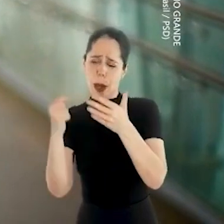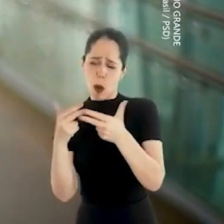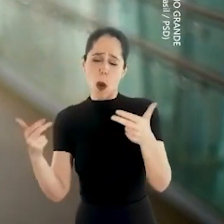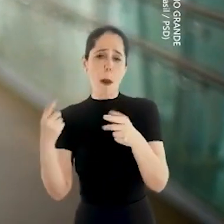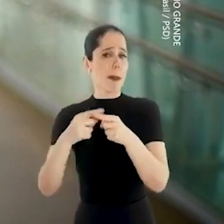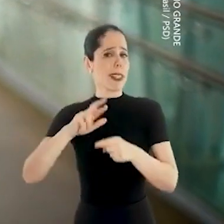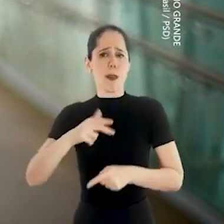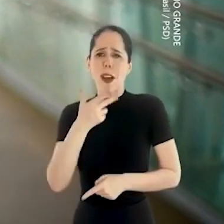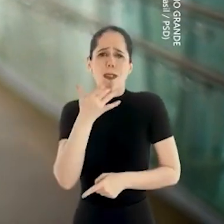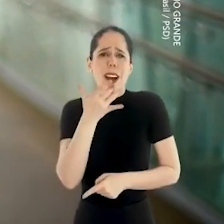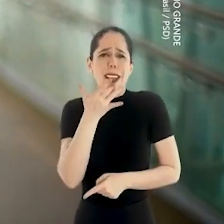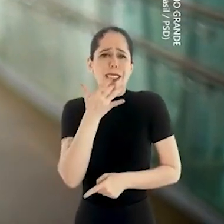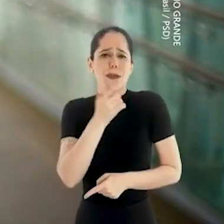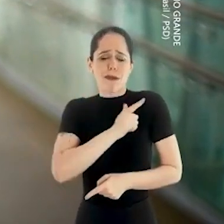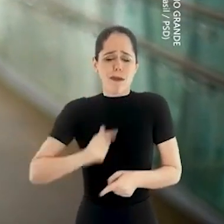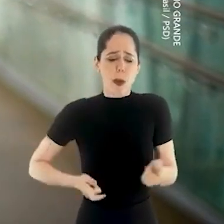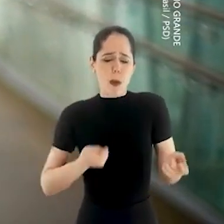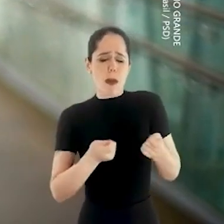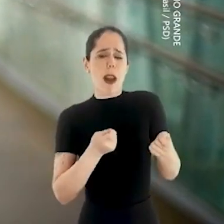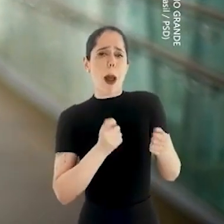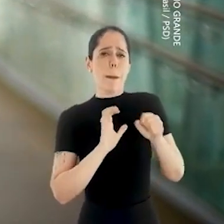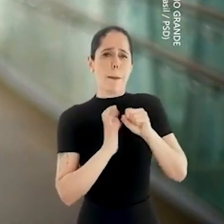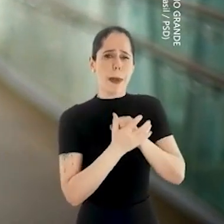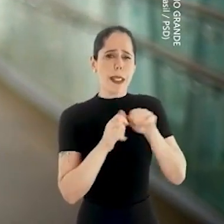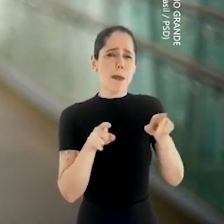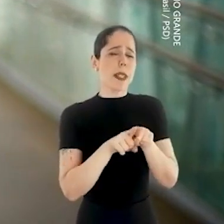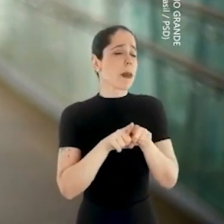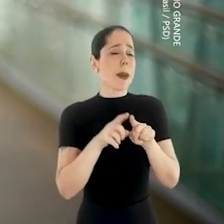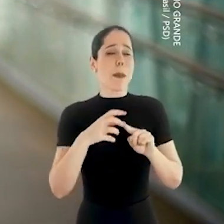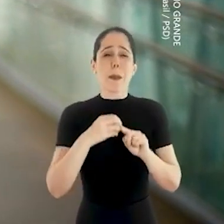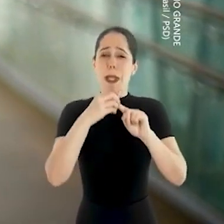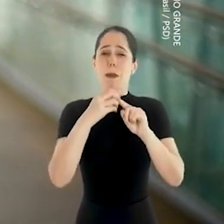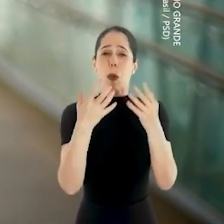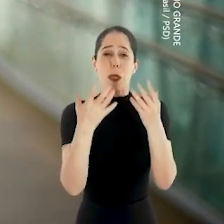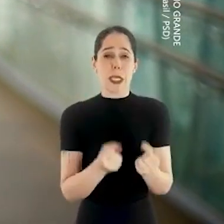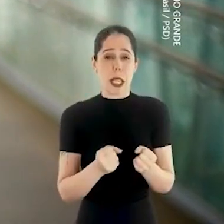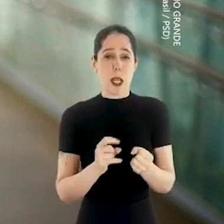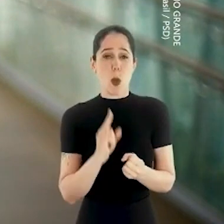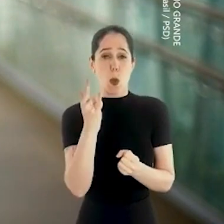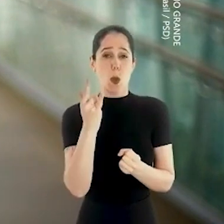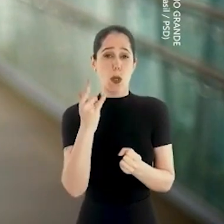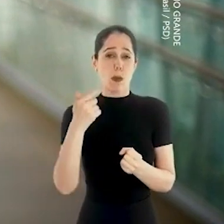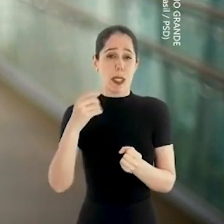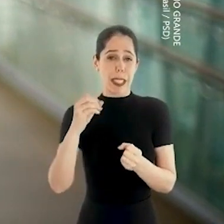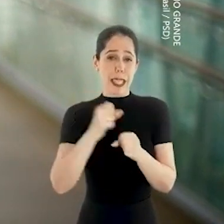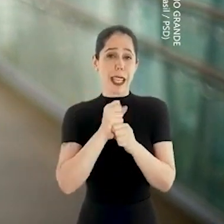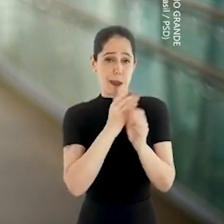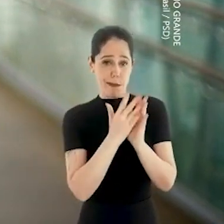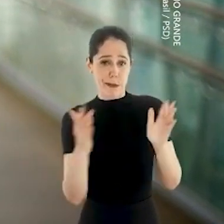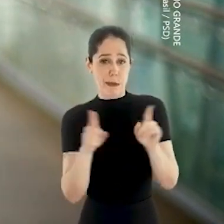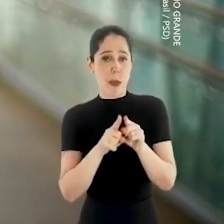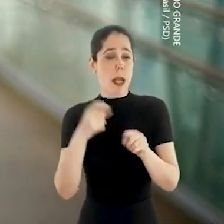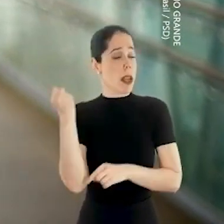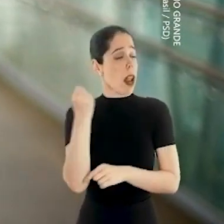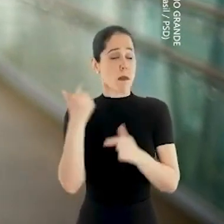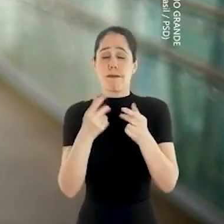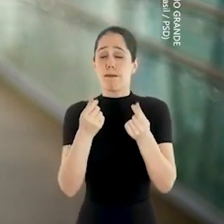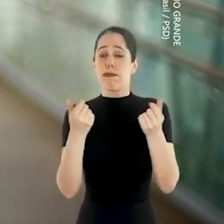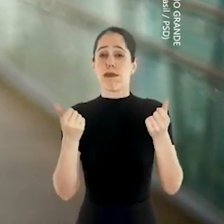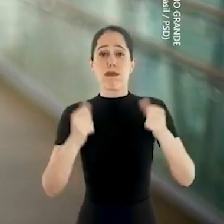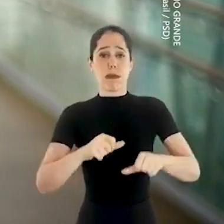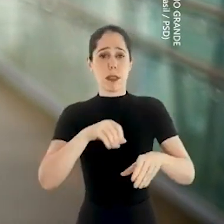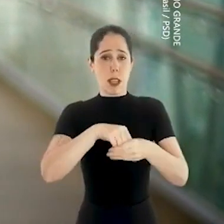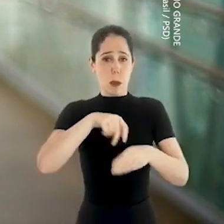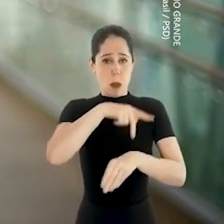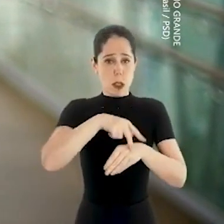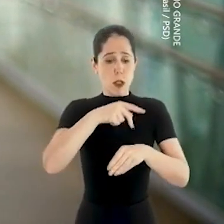de dificuldades. Porque não foi fácil governar com uma pandemia, com a maior seca dos últimos 70 anos, uma grave crise econômica no